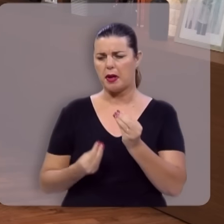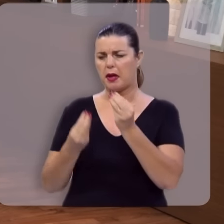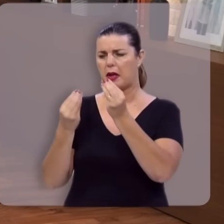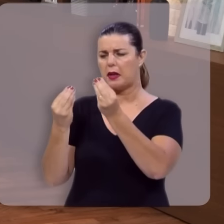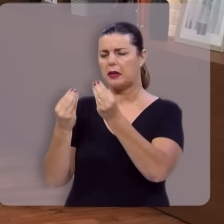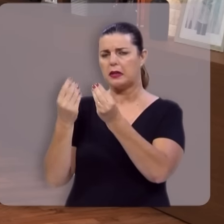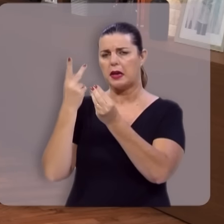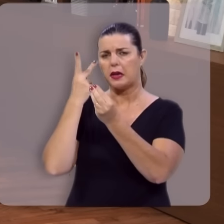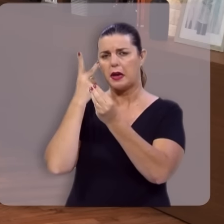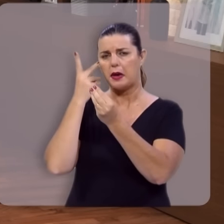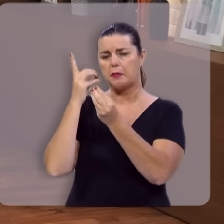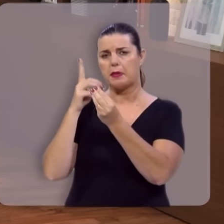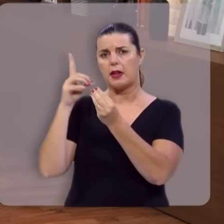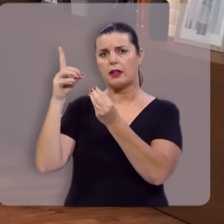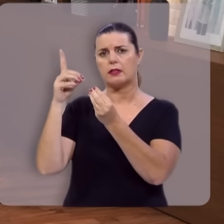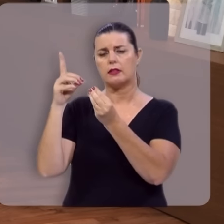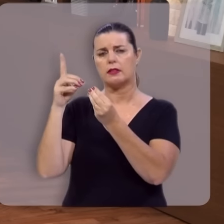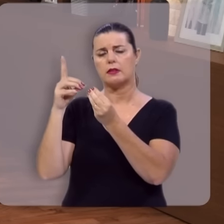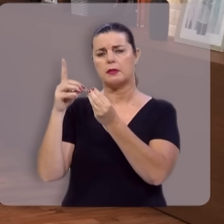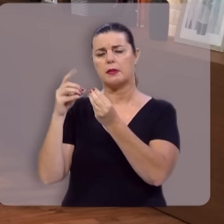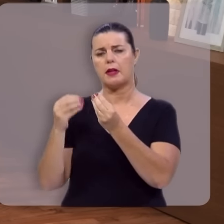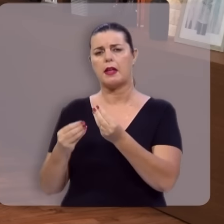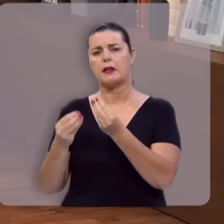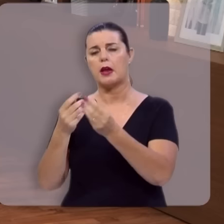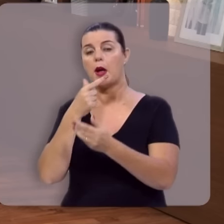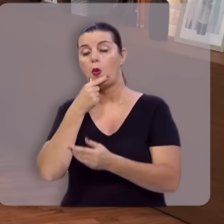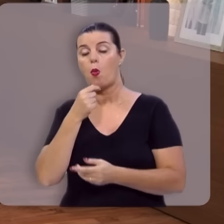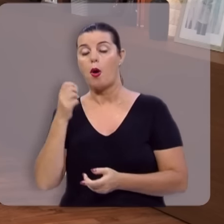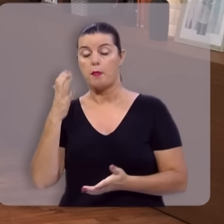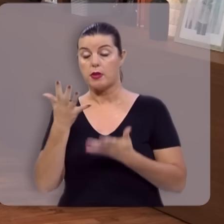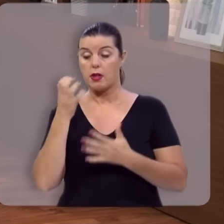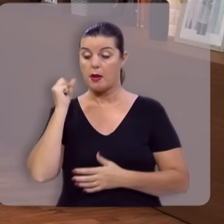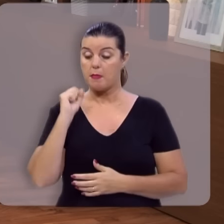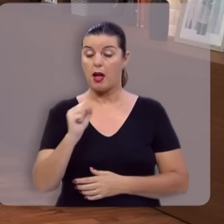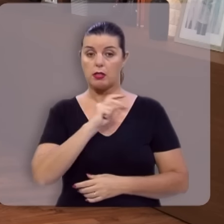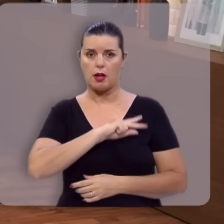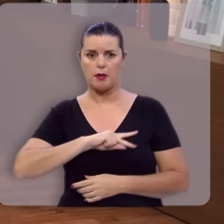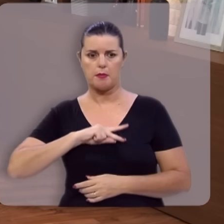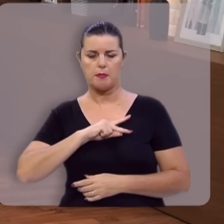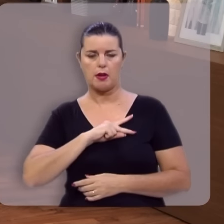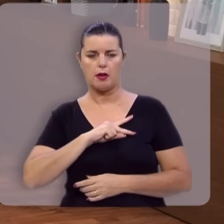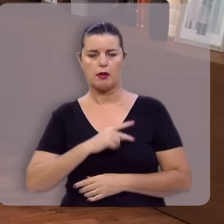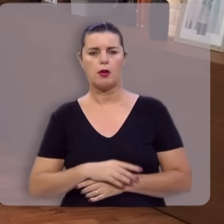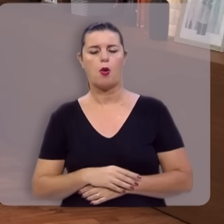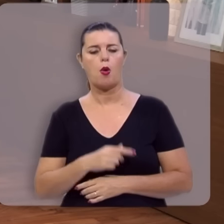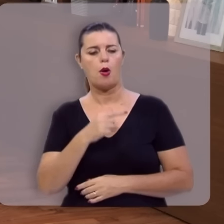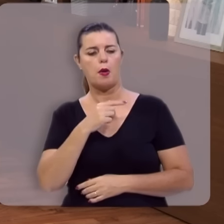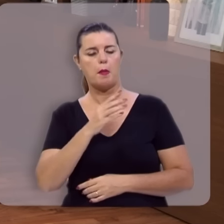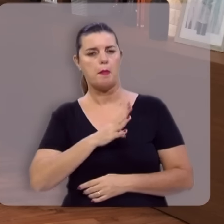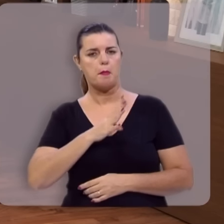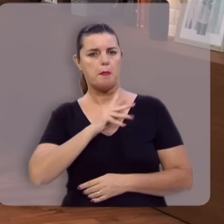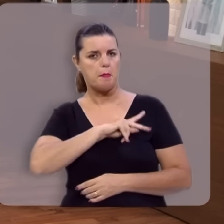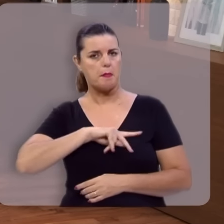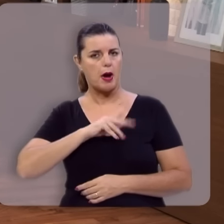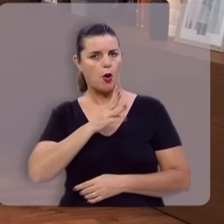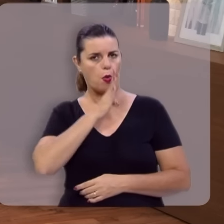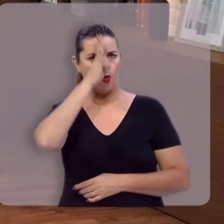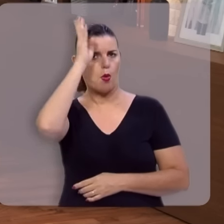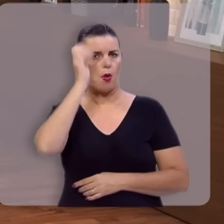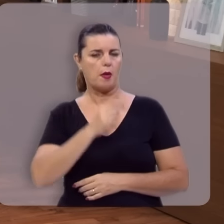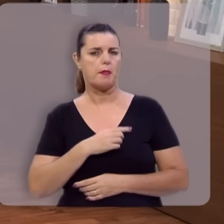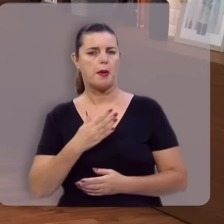ao sinédrio judaico que queria matá-lo, sendo ele cidadão romano, opta por ser